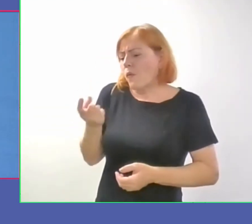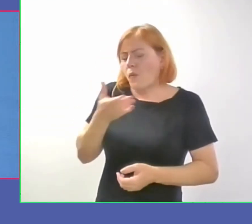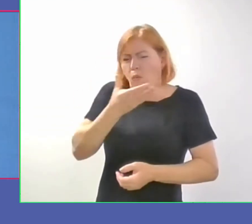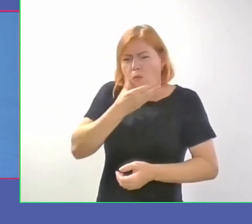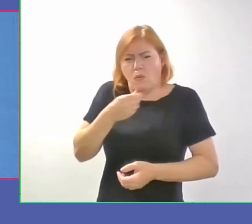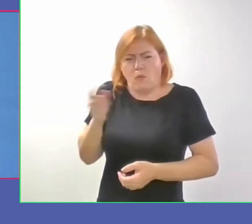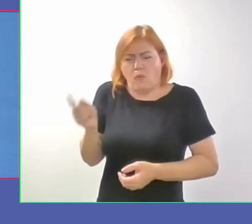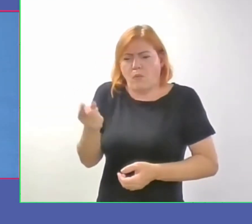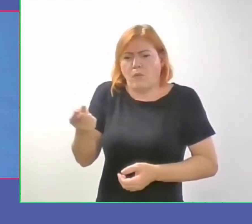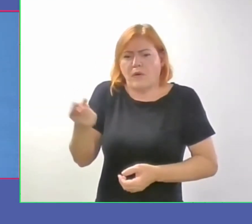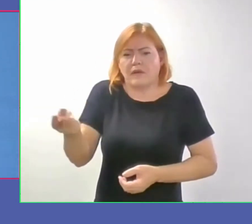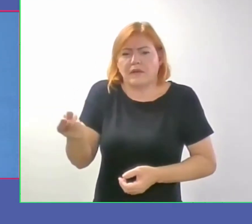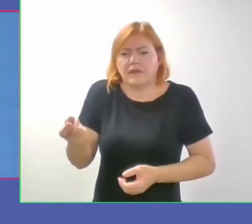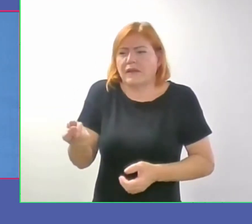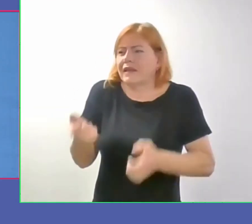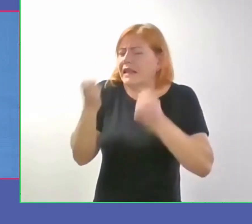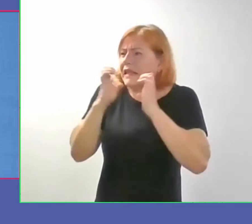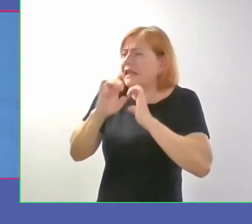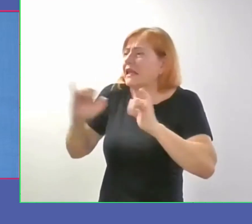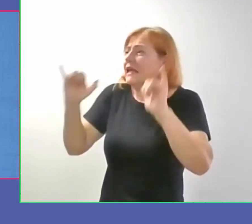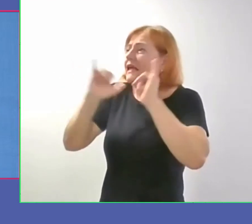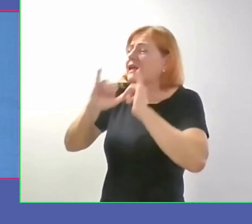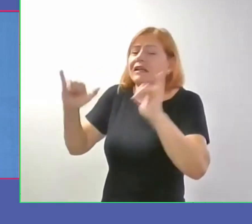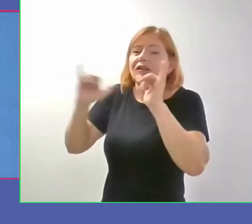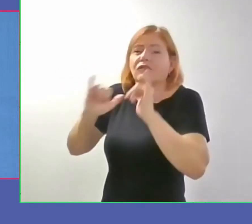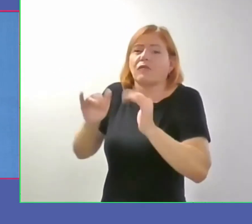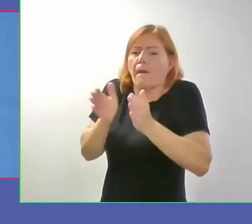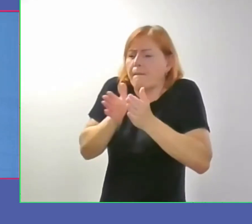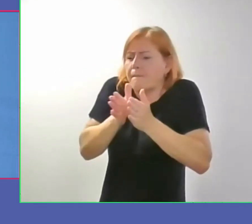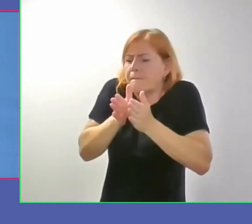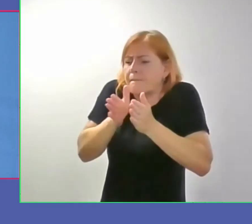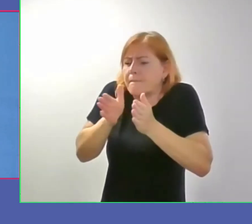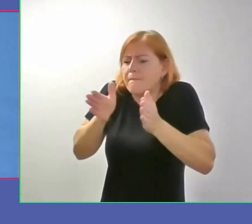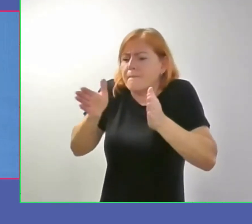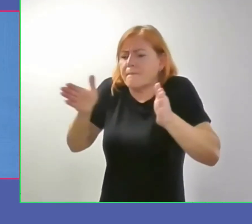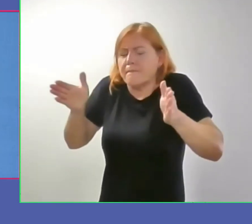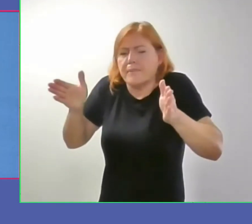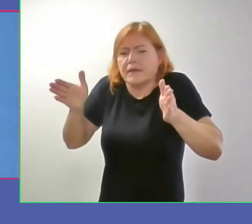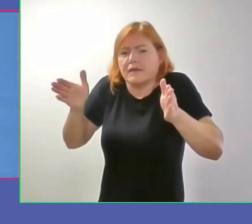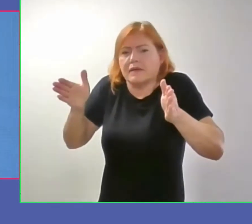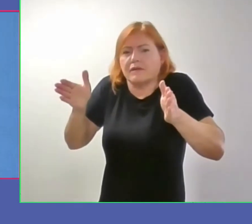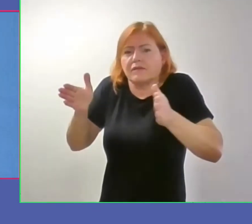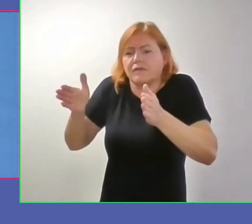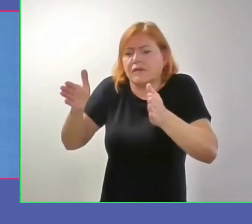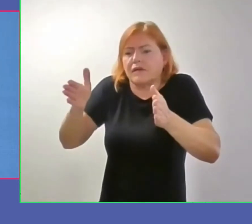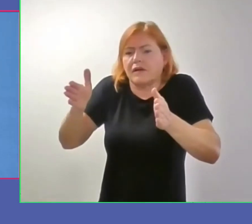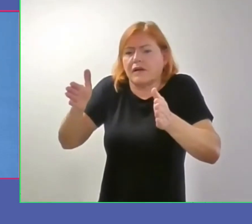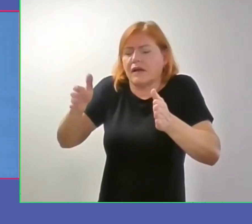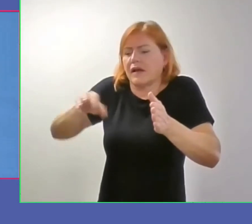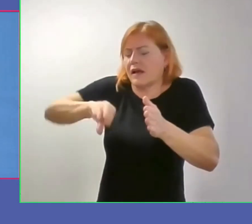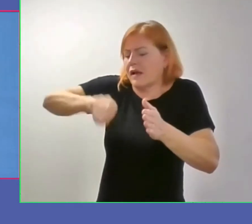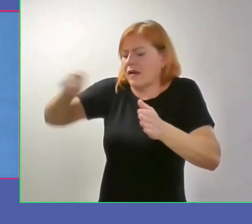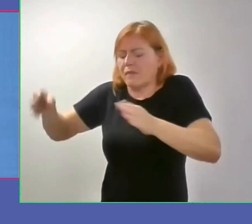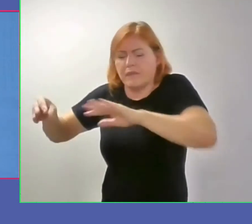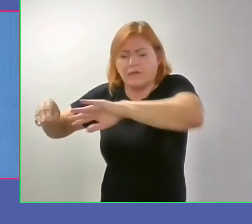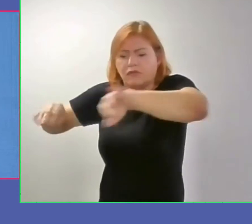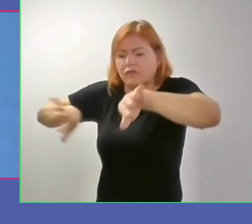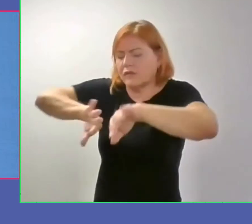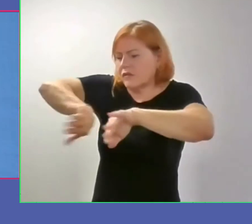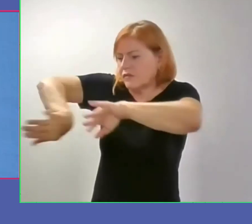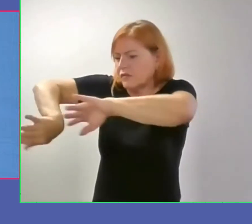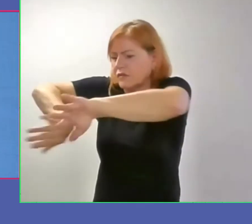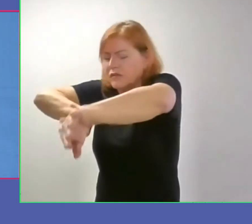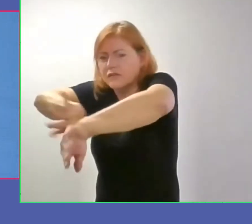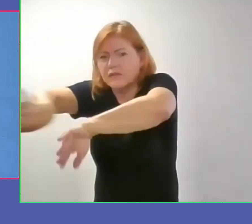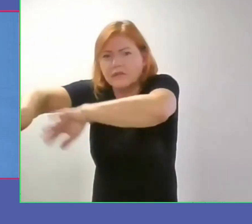abri um caminho, removei os obstáculos, para que o meu povo tenha acesso ao caminho. Irmãos,